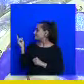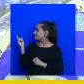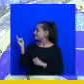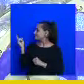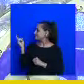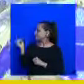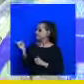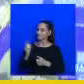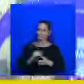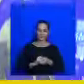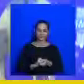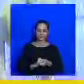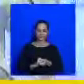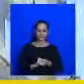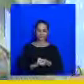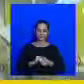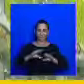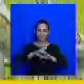Valendo!